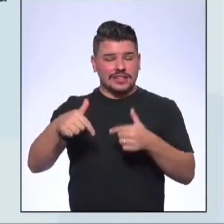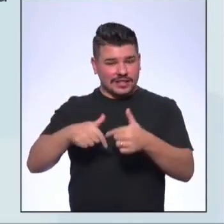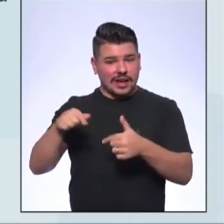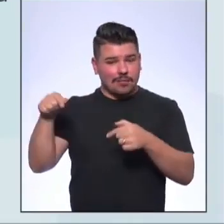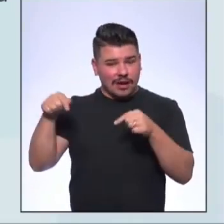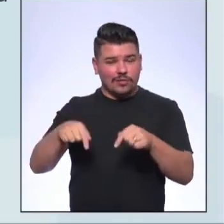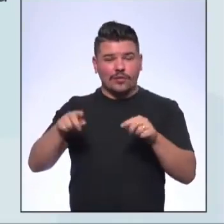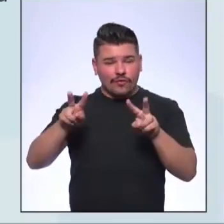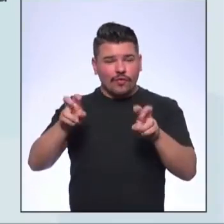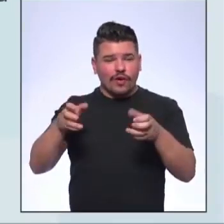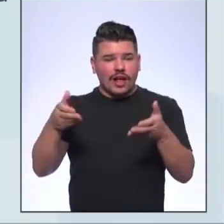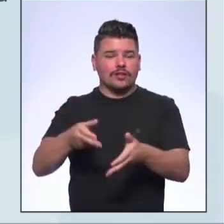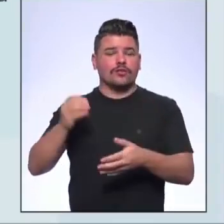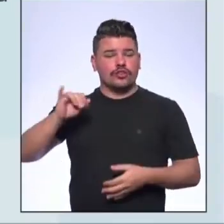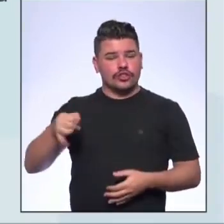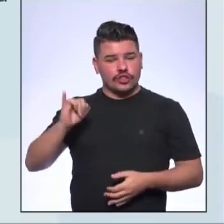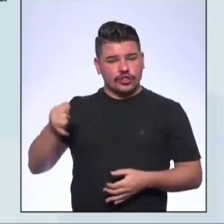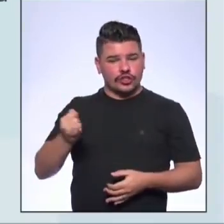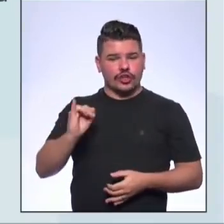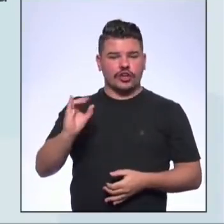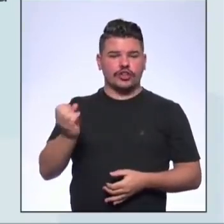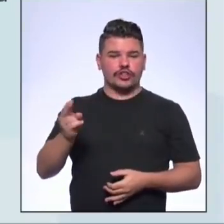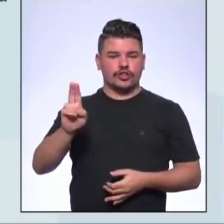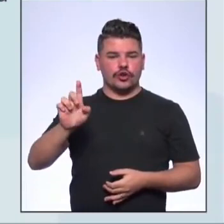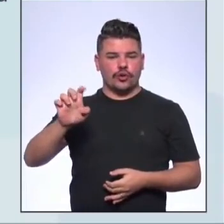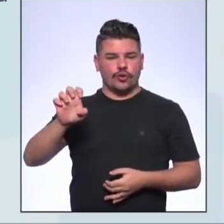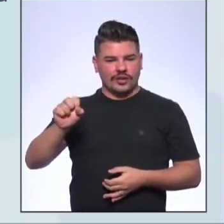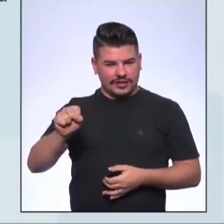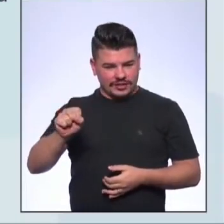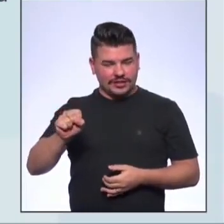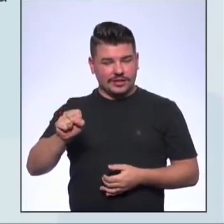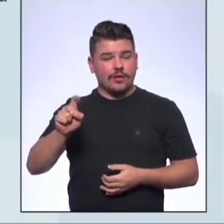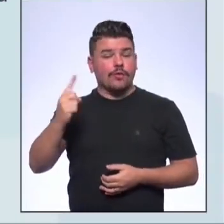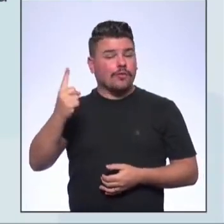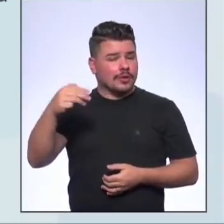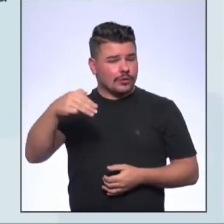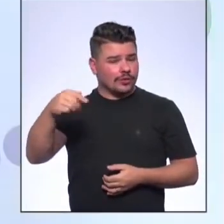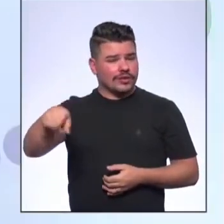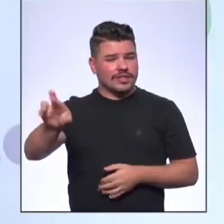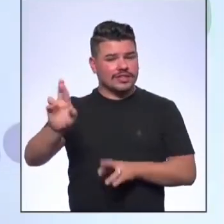tantos joules, tá? Você quer colocar a unidade joule, beleza? Um minutinho para vocês